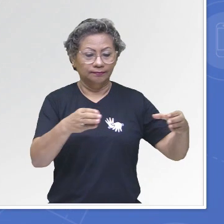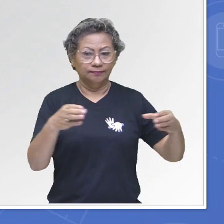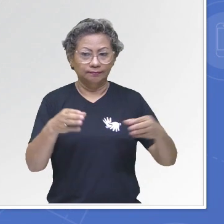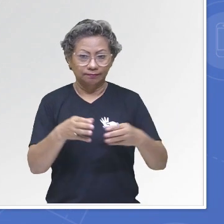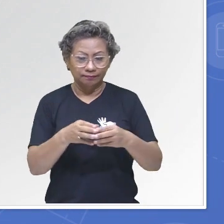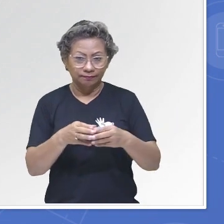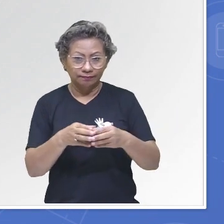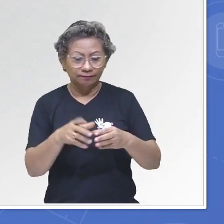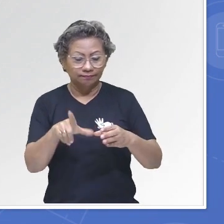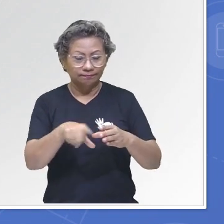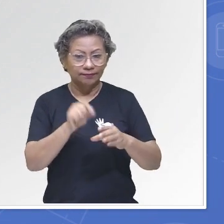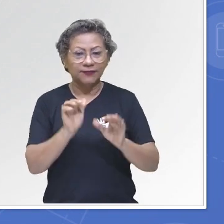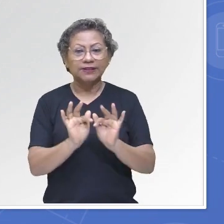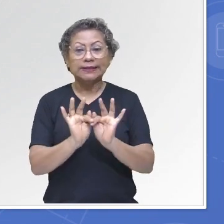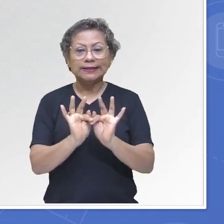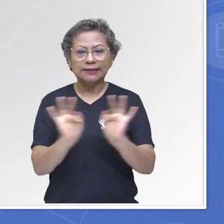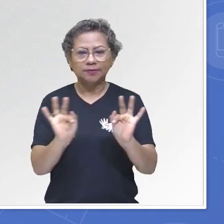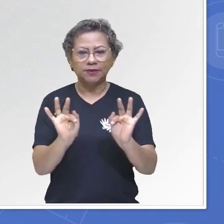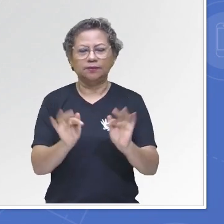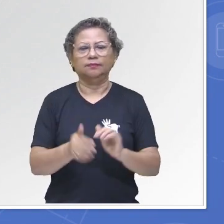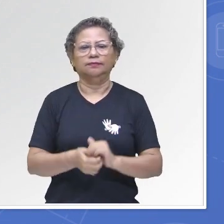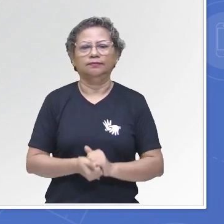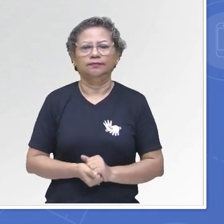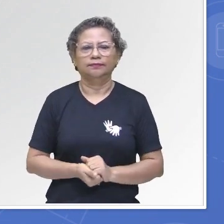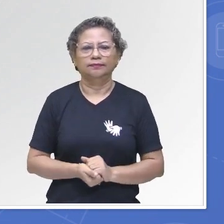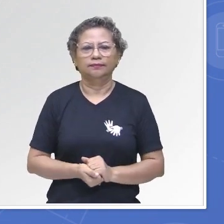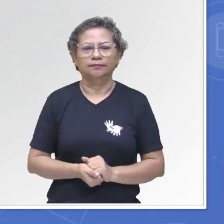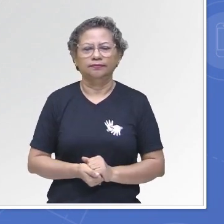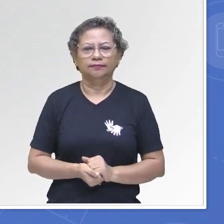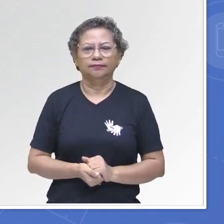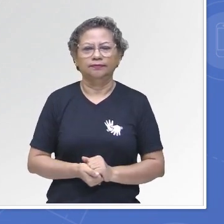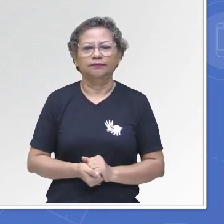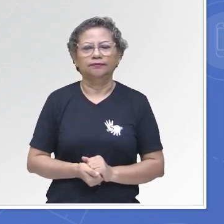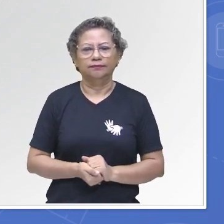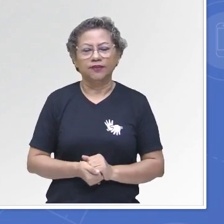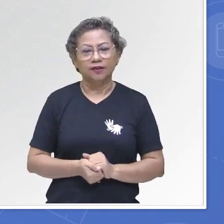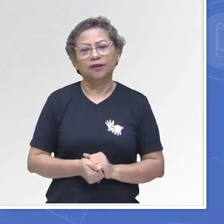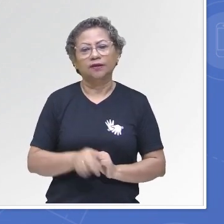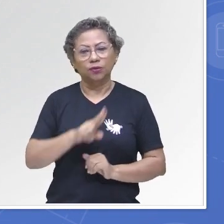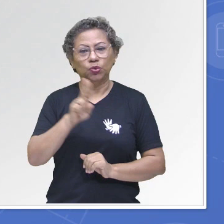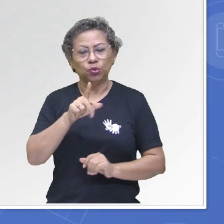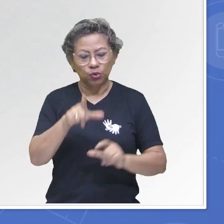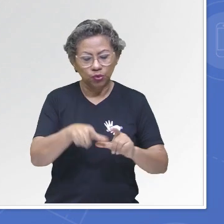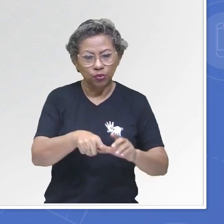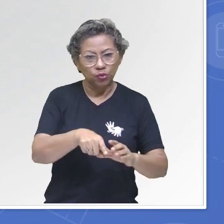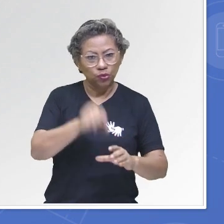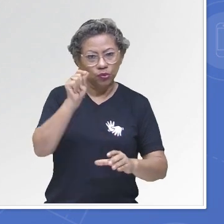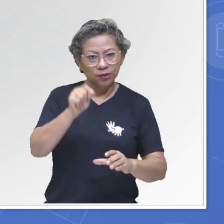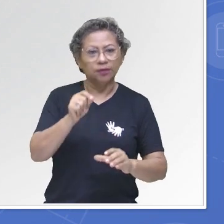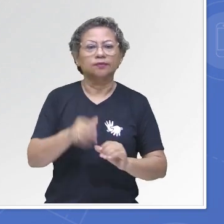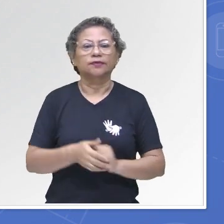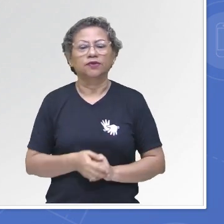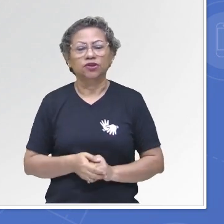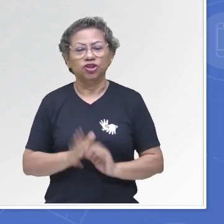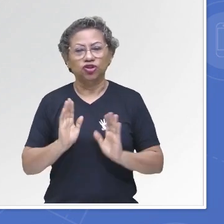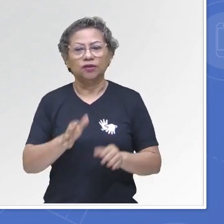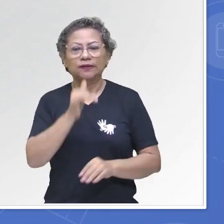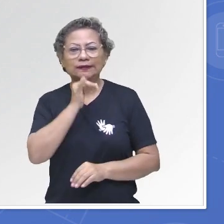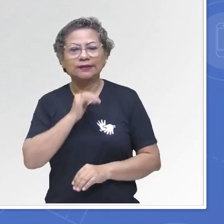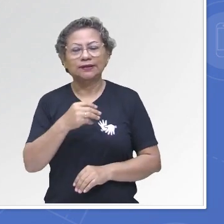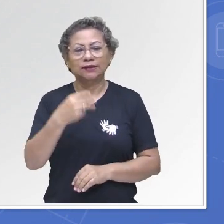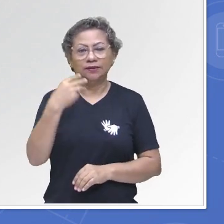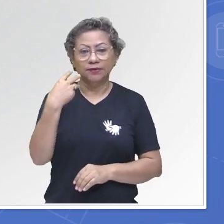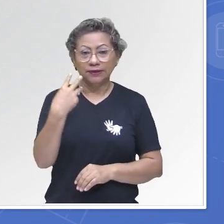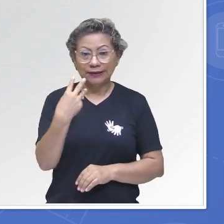simples, então a amostragem aleatória simples, porque era um sorteio. E no exemplo 3, fala aí que